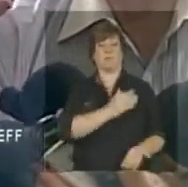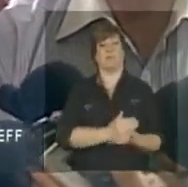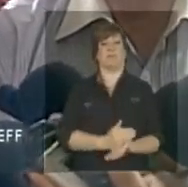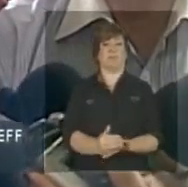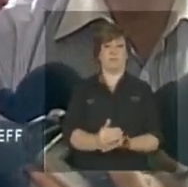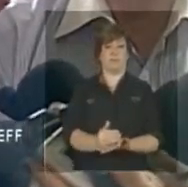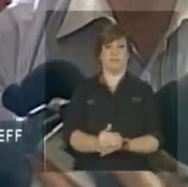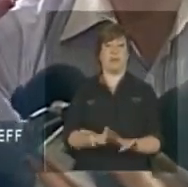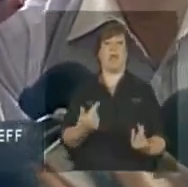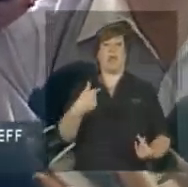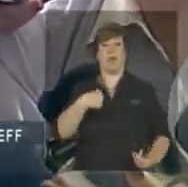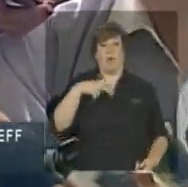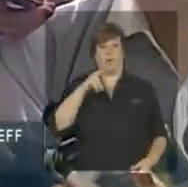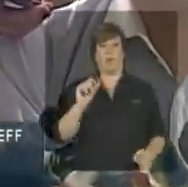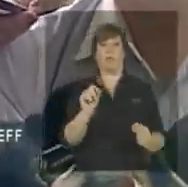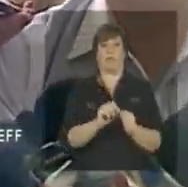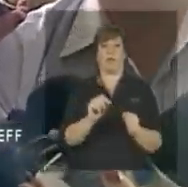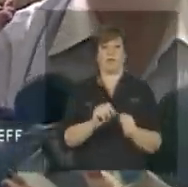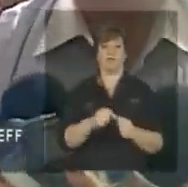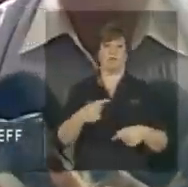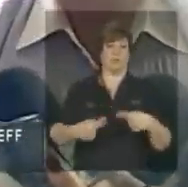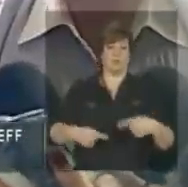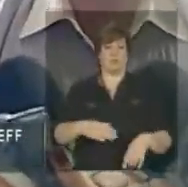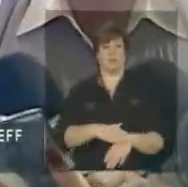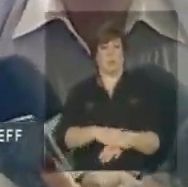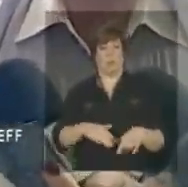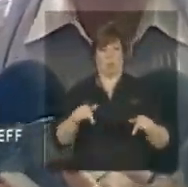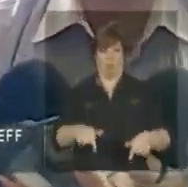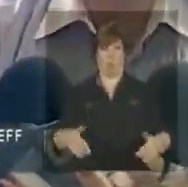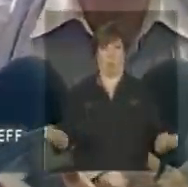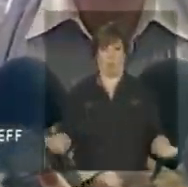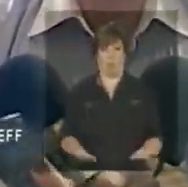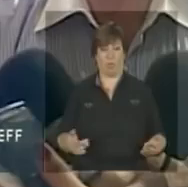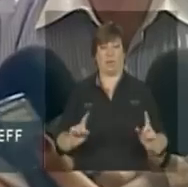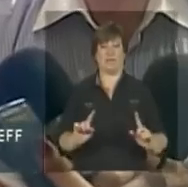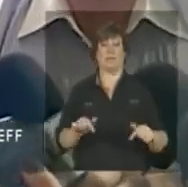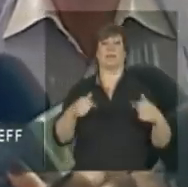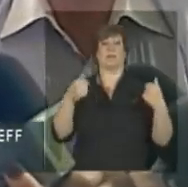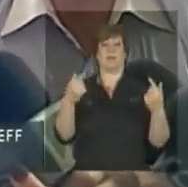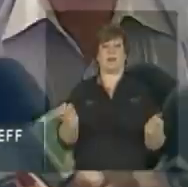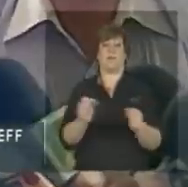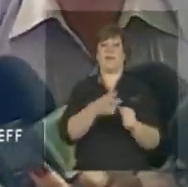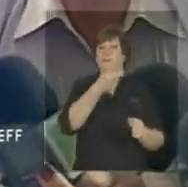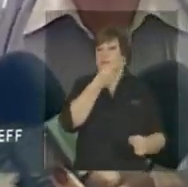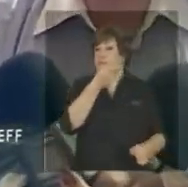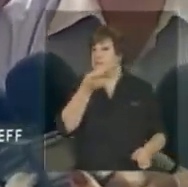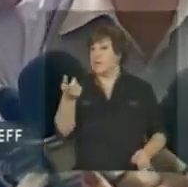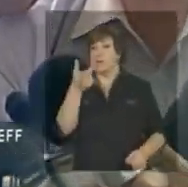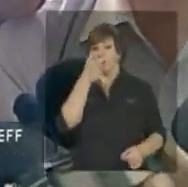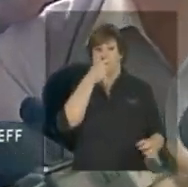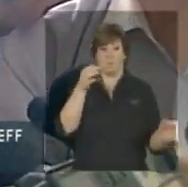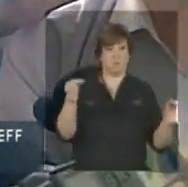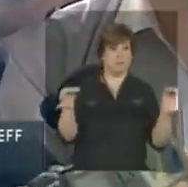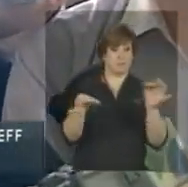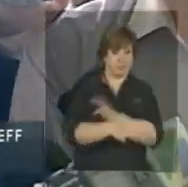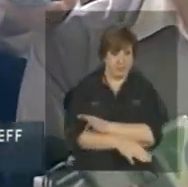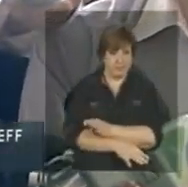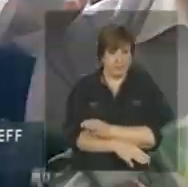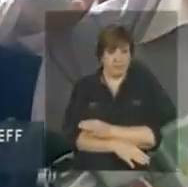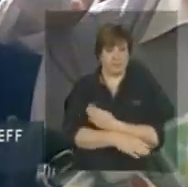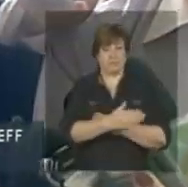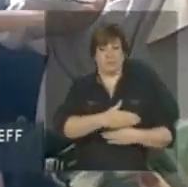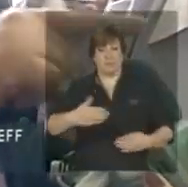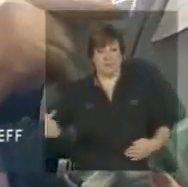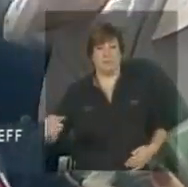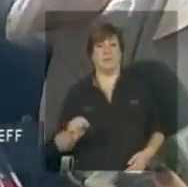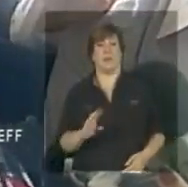partida. Eu vou fazer uma discussão aqui hoje, depois que eu fizer a visita ao traçado ali de